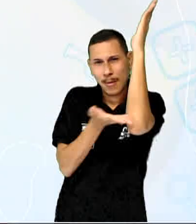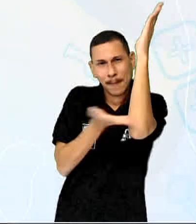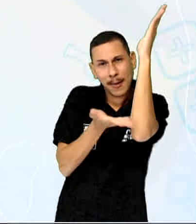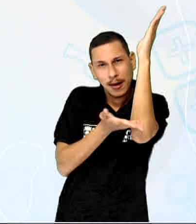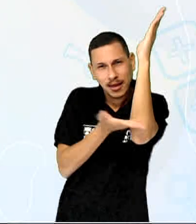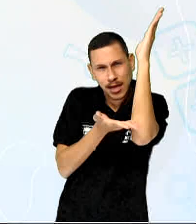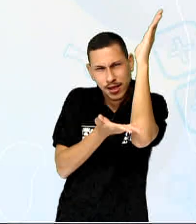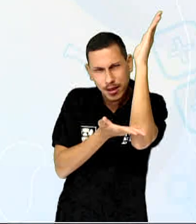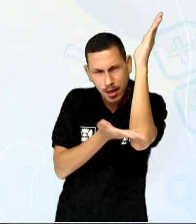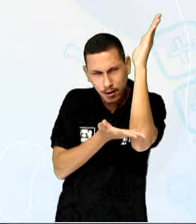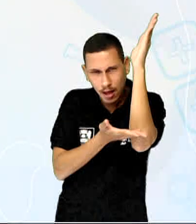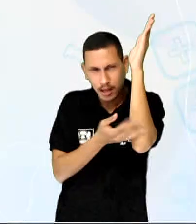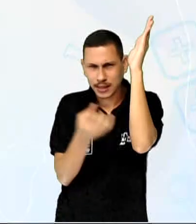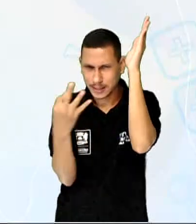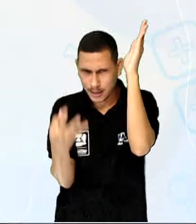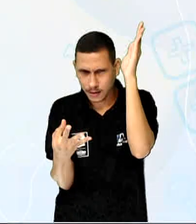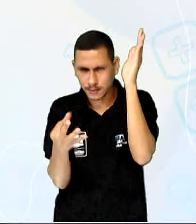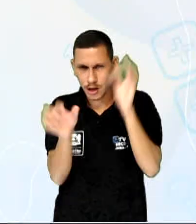e juncos.